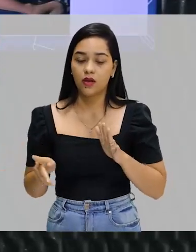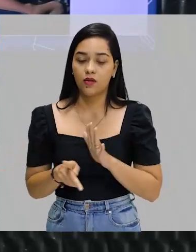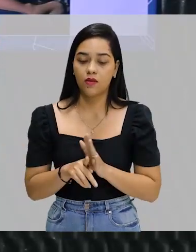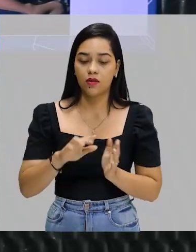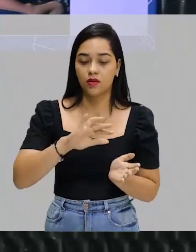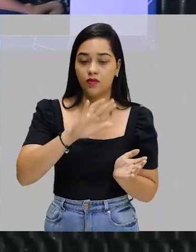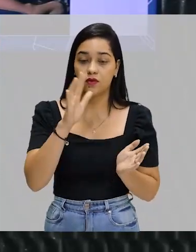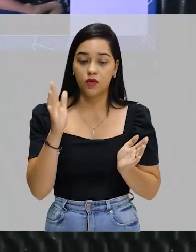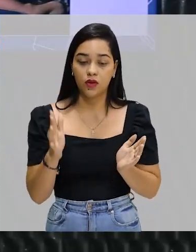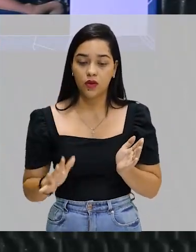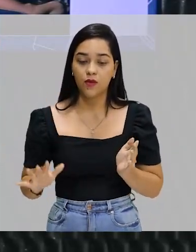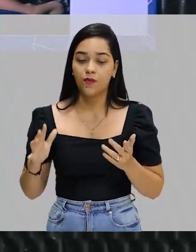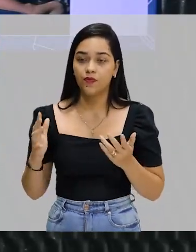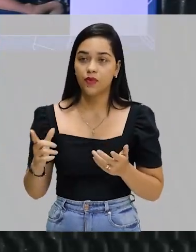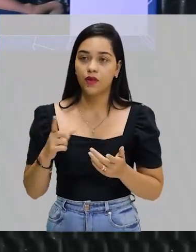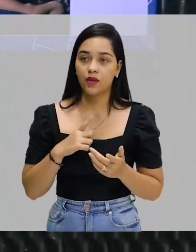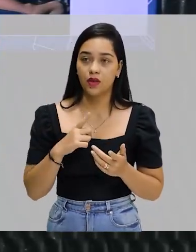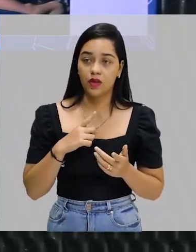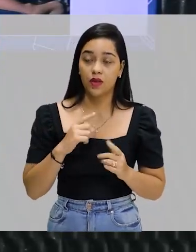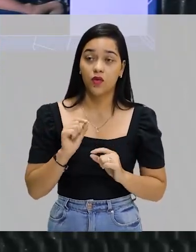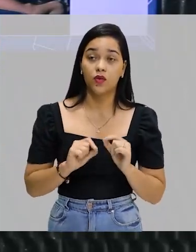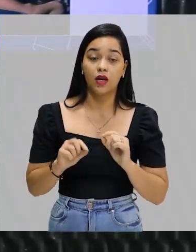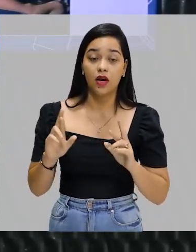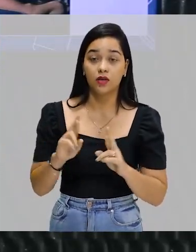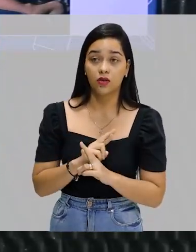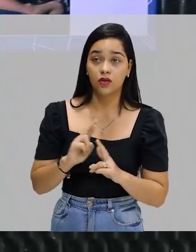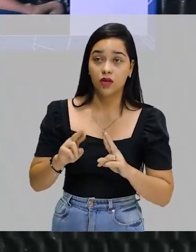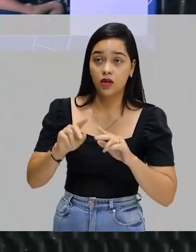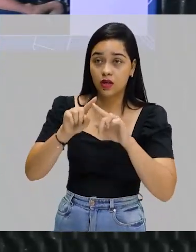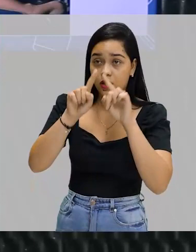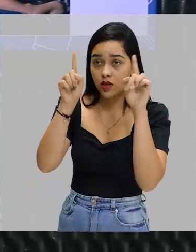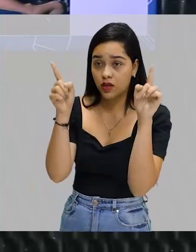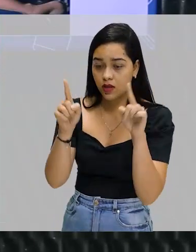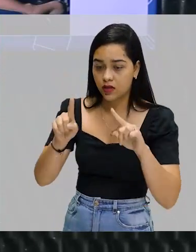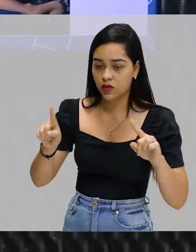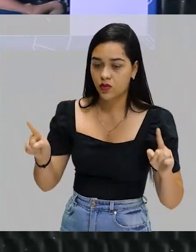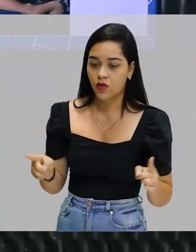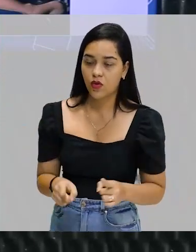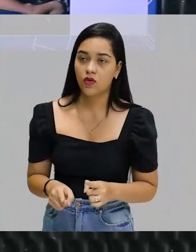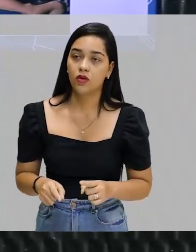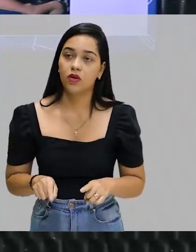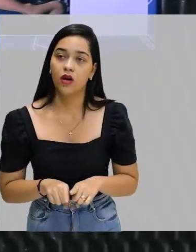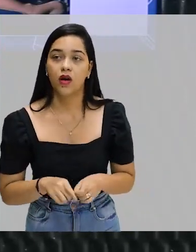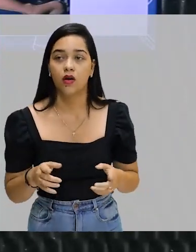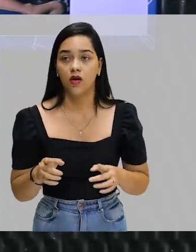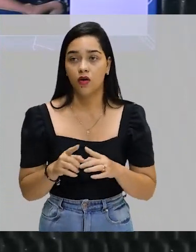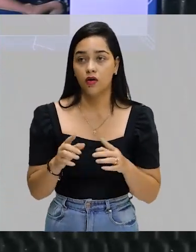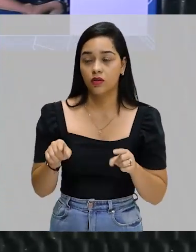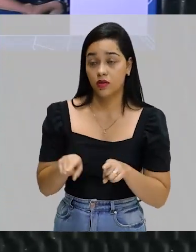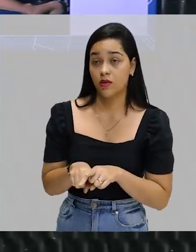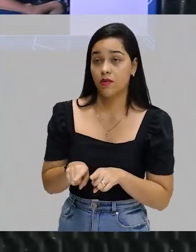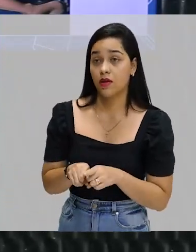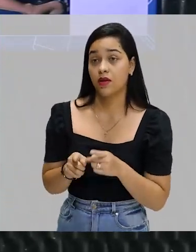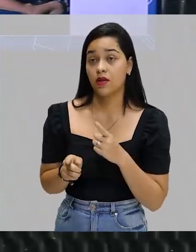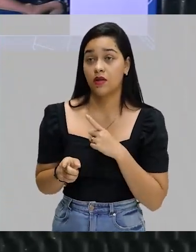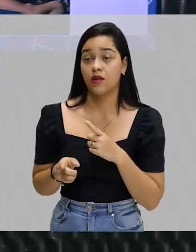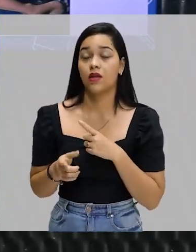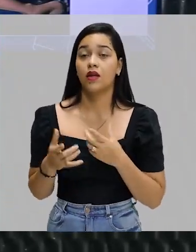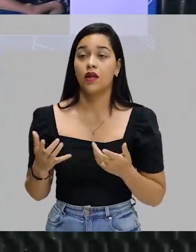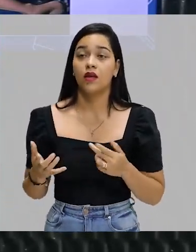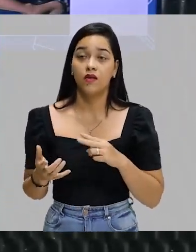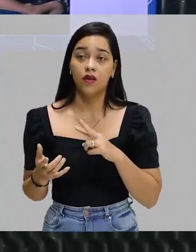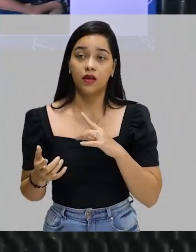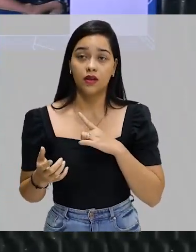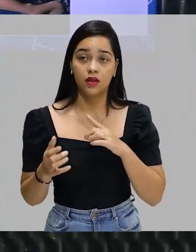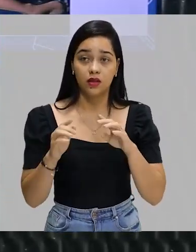corpo violão. Ou seja, o corpo feminino é associado a formas sinuosas. Em corpo masculino, não é bem o caso meu, né, redondo, o